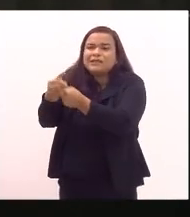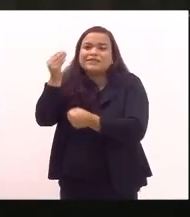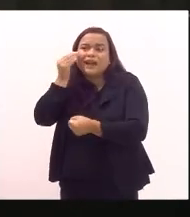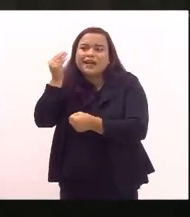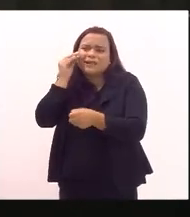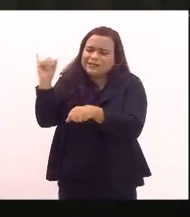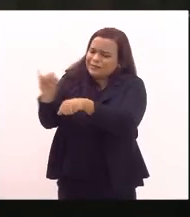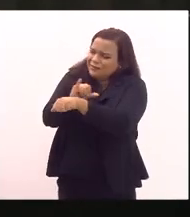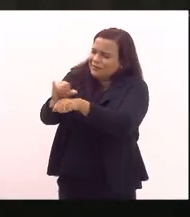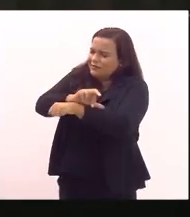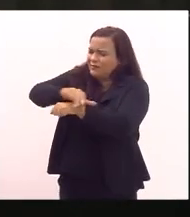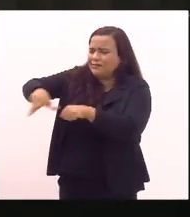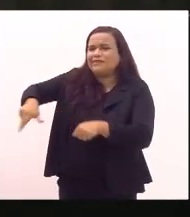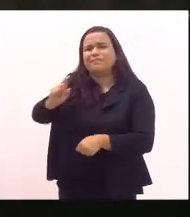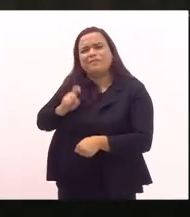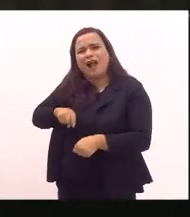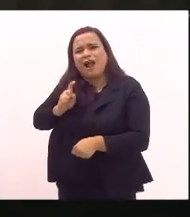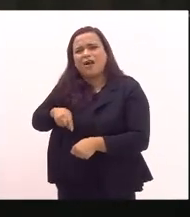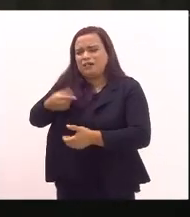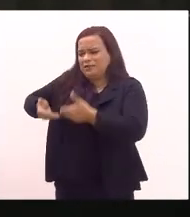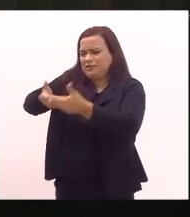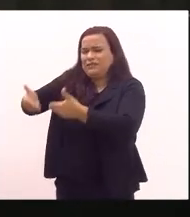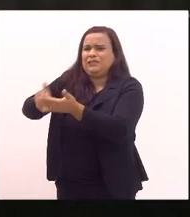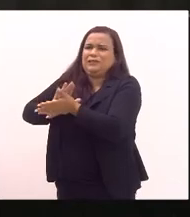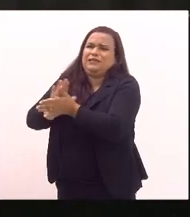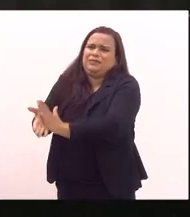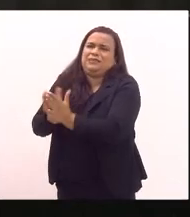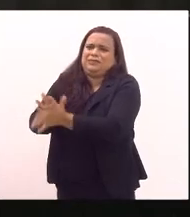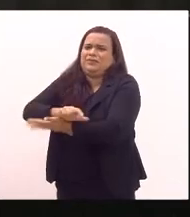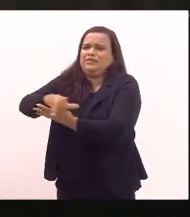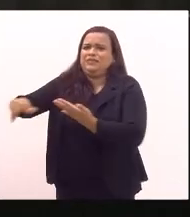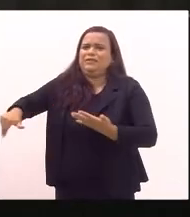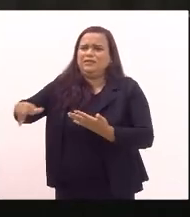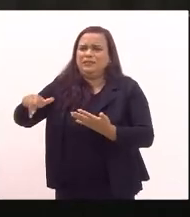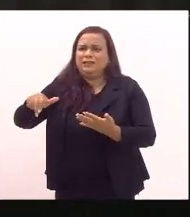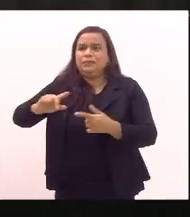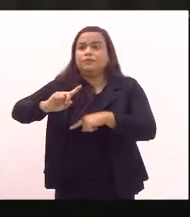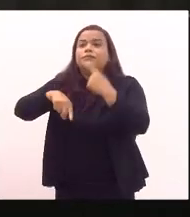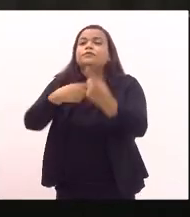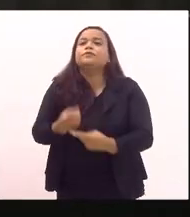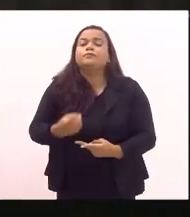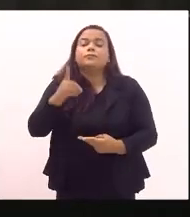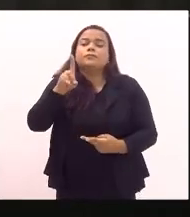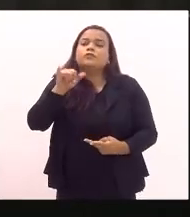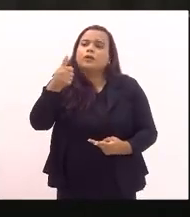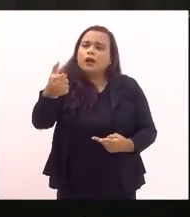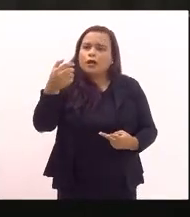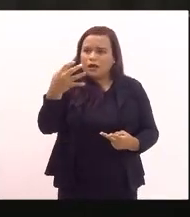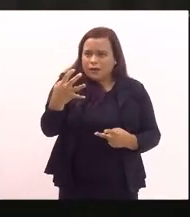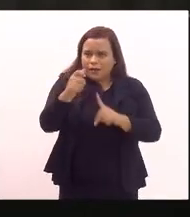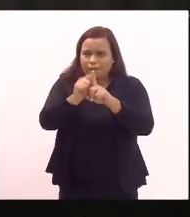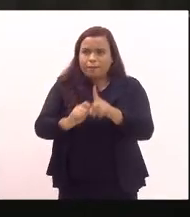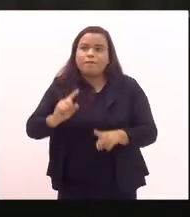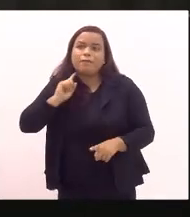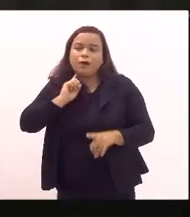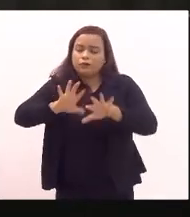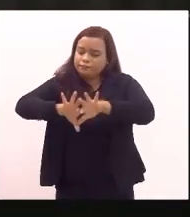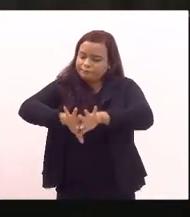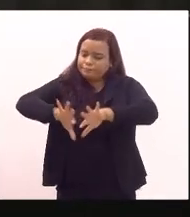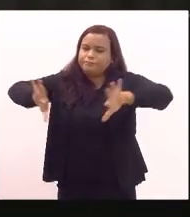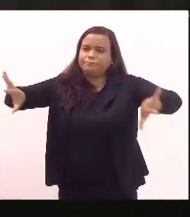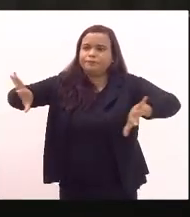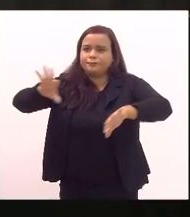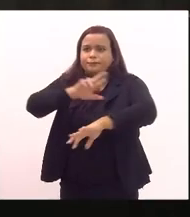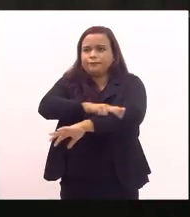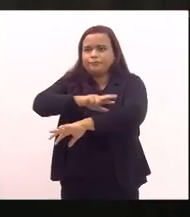toda perversidade desse processo do dia seguinte o dia Quatorze de Maio né um processo de segregação racial